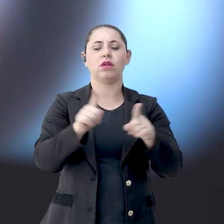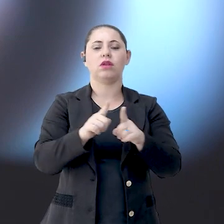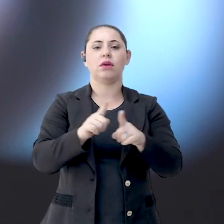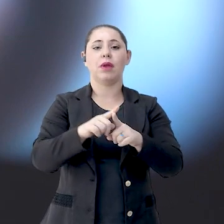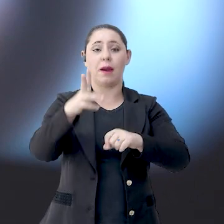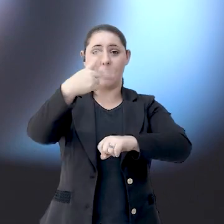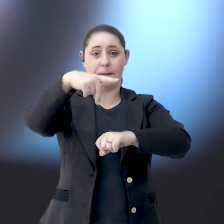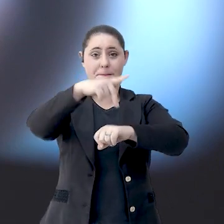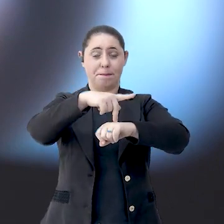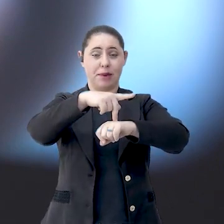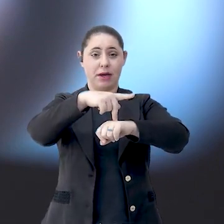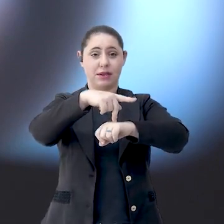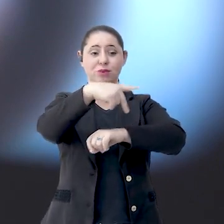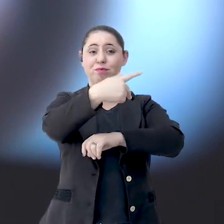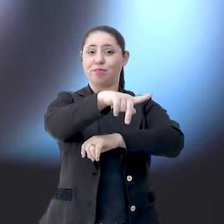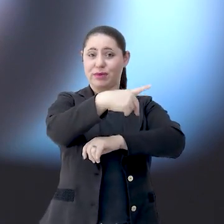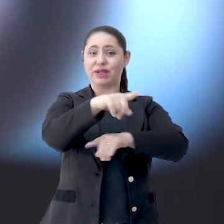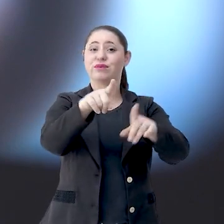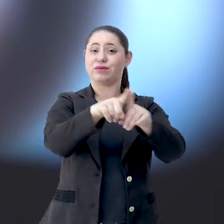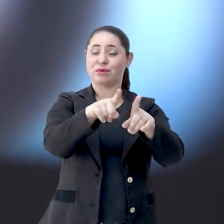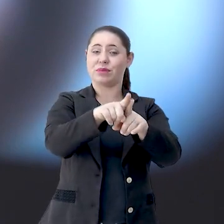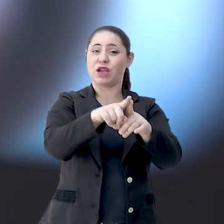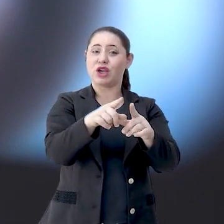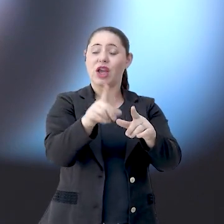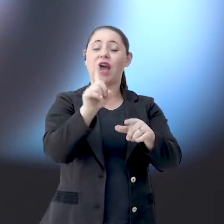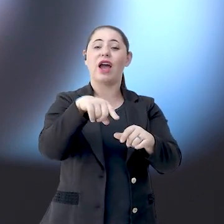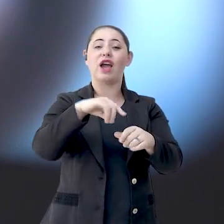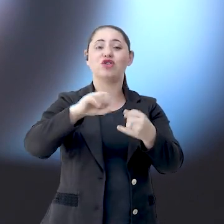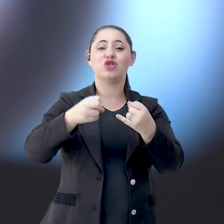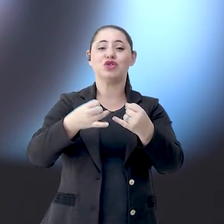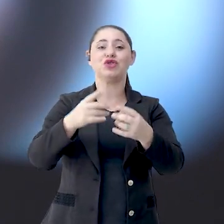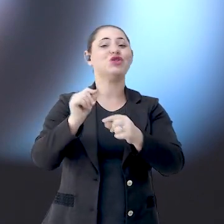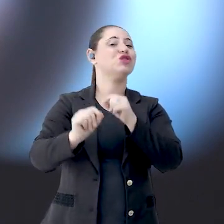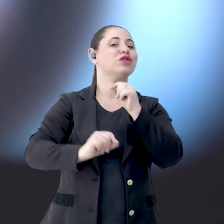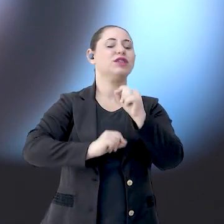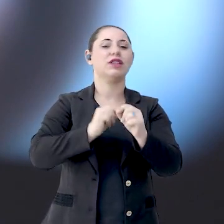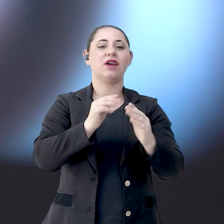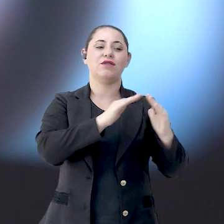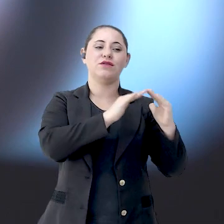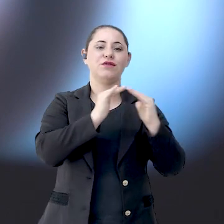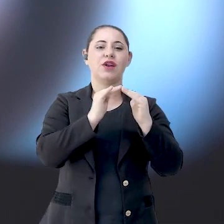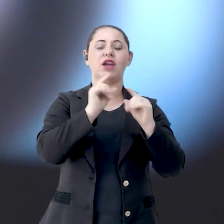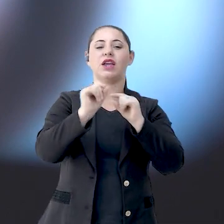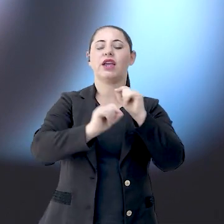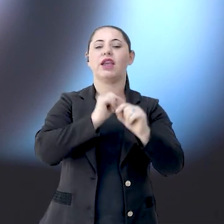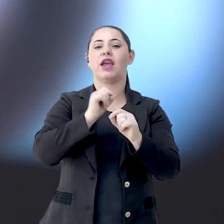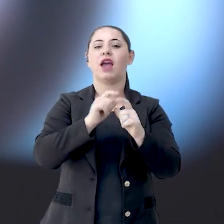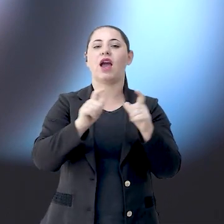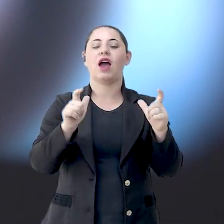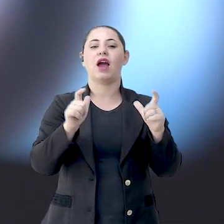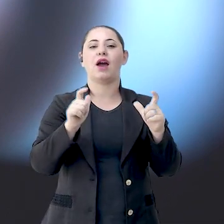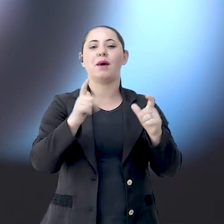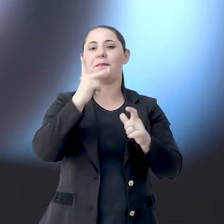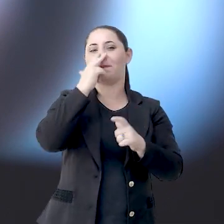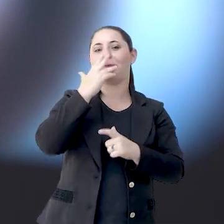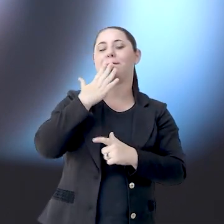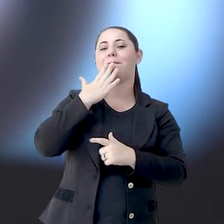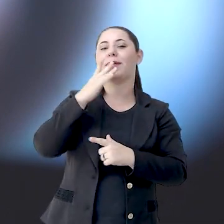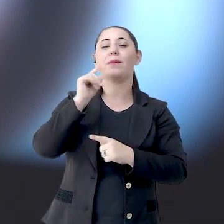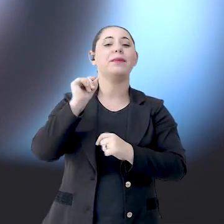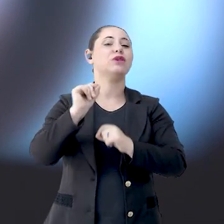grandes promessas de prosperidades para o estado, a Rota Biooceânica. A ideia que está